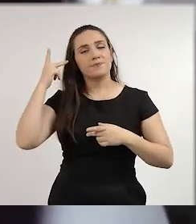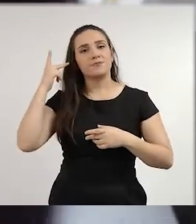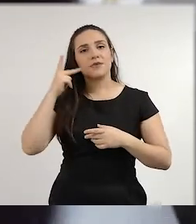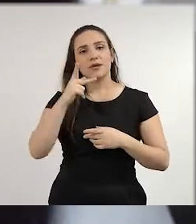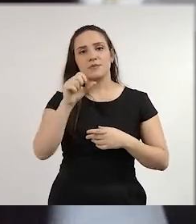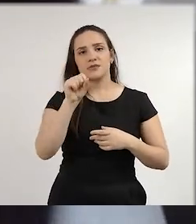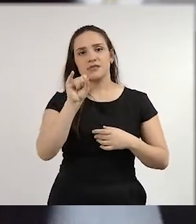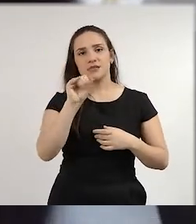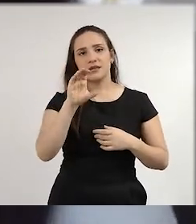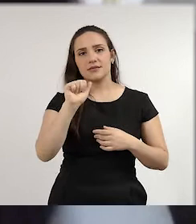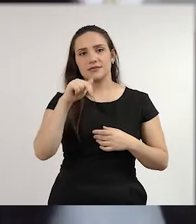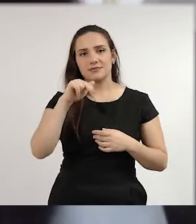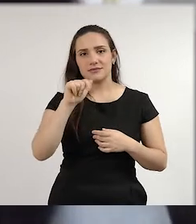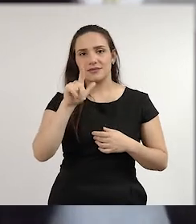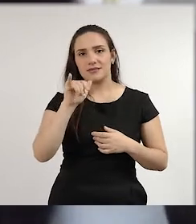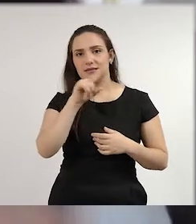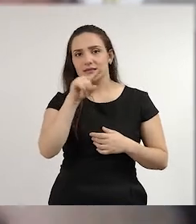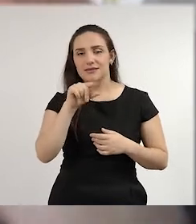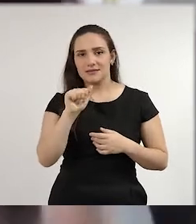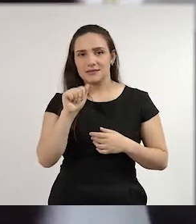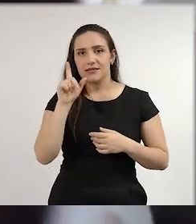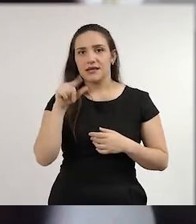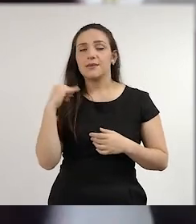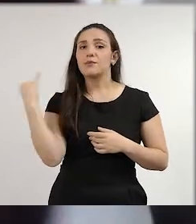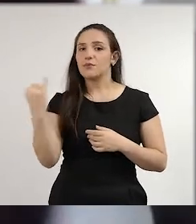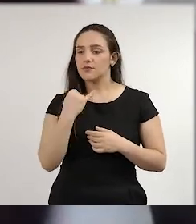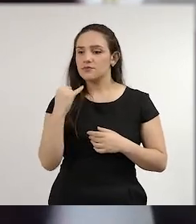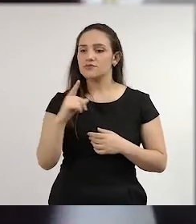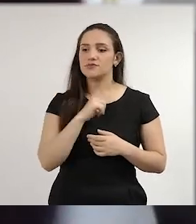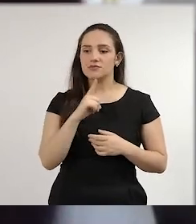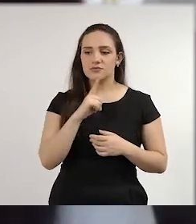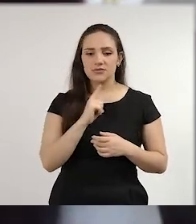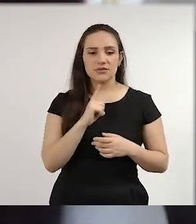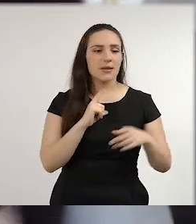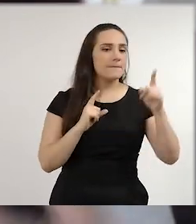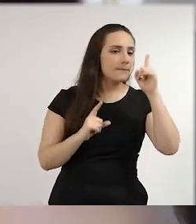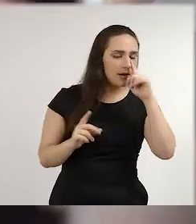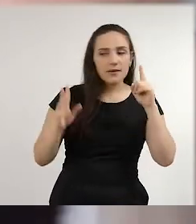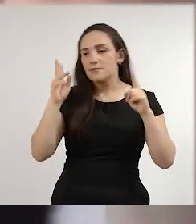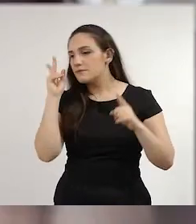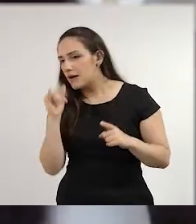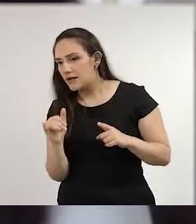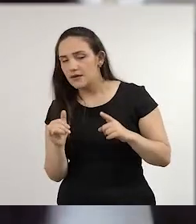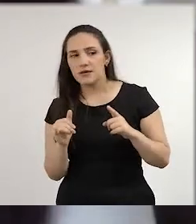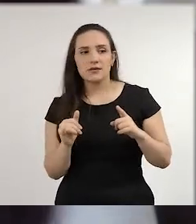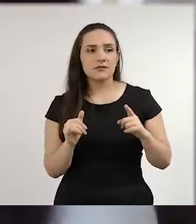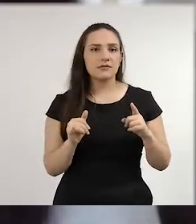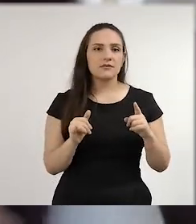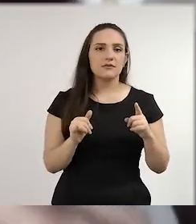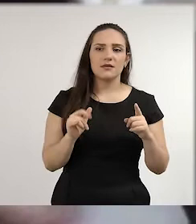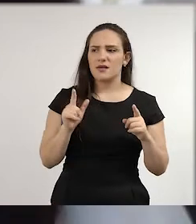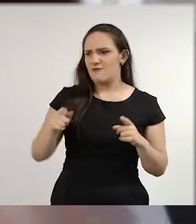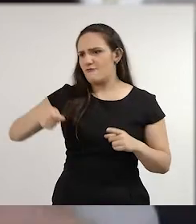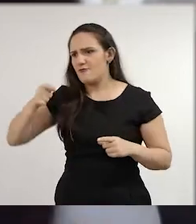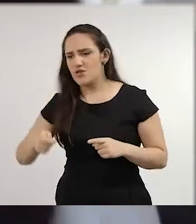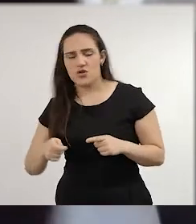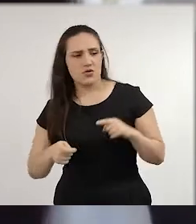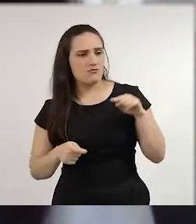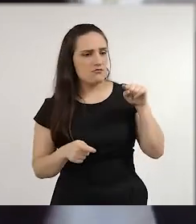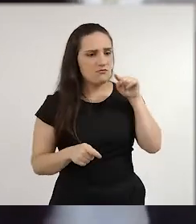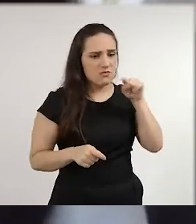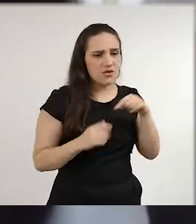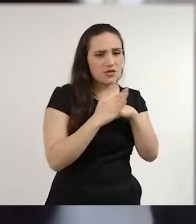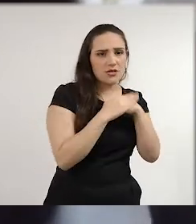lado pai, né? O que de nós é raiz, o que de nós é doçura, o que de nós é medo, e isso está